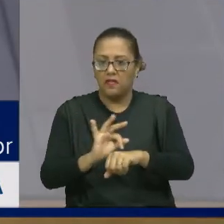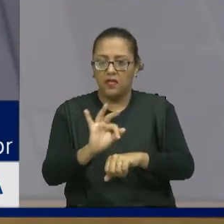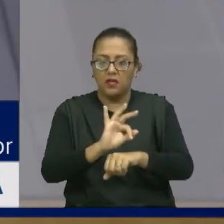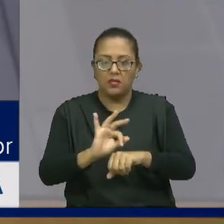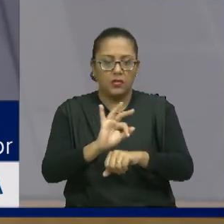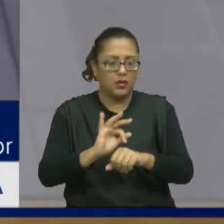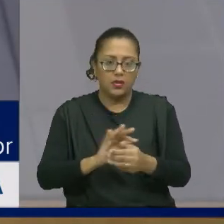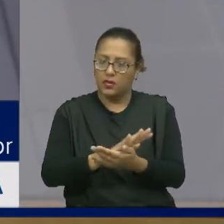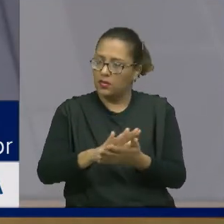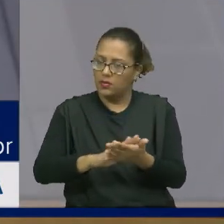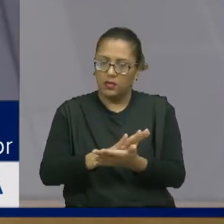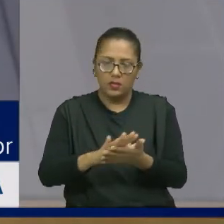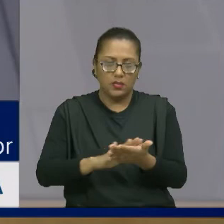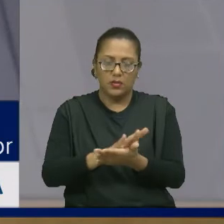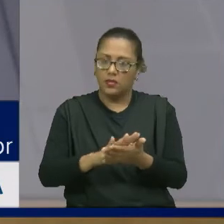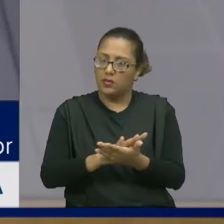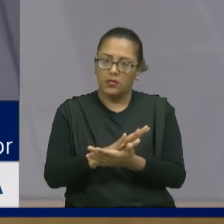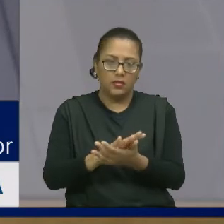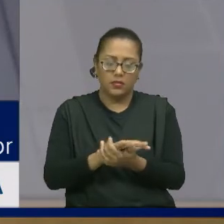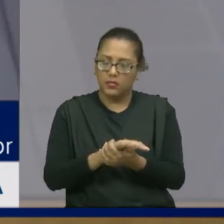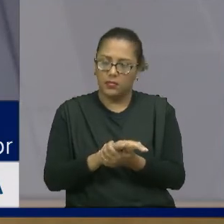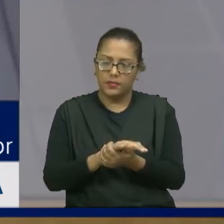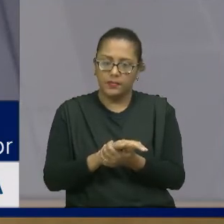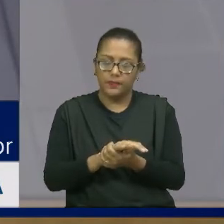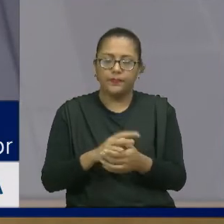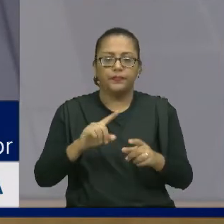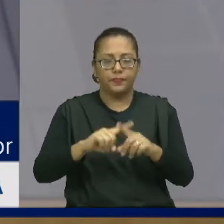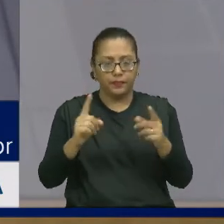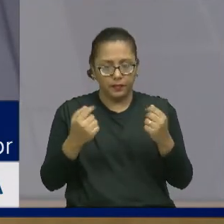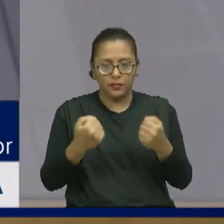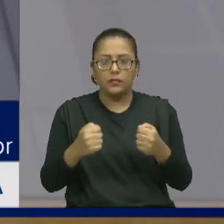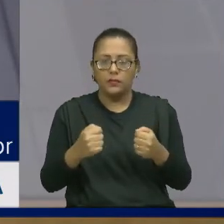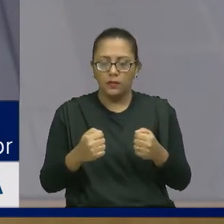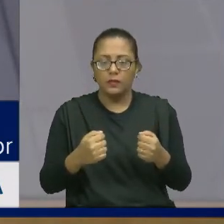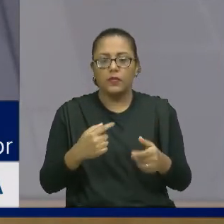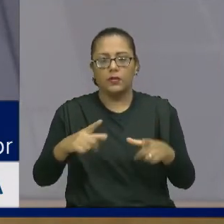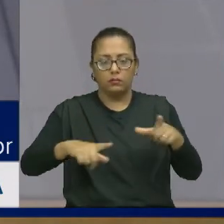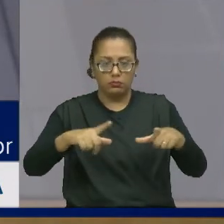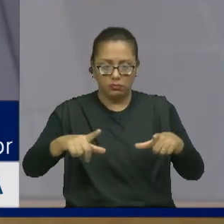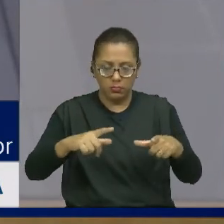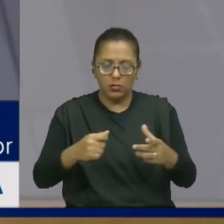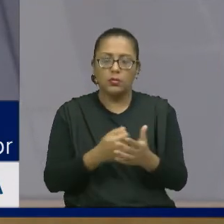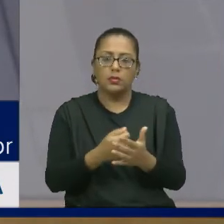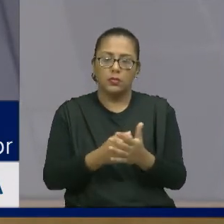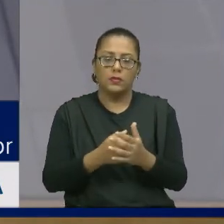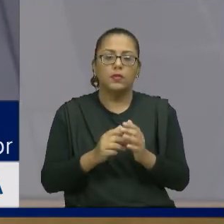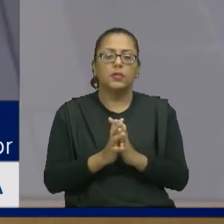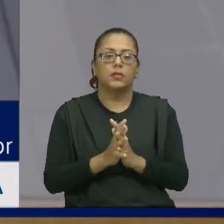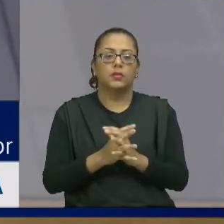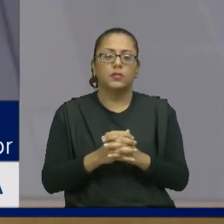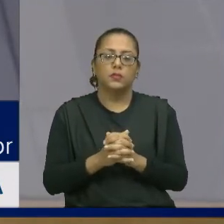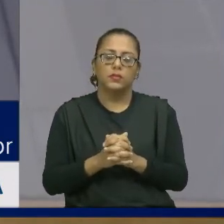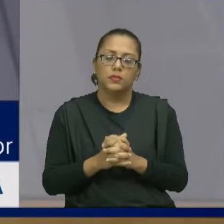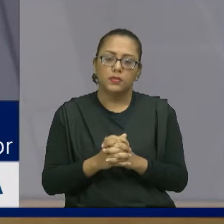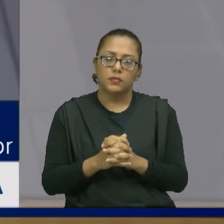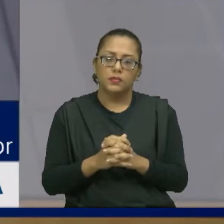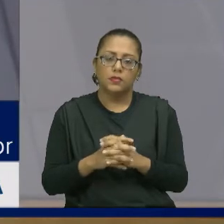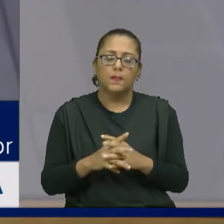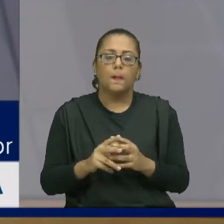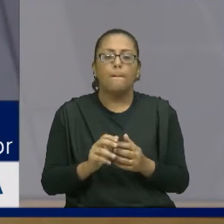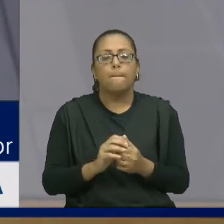e de experiência na matéria trazida no seu parágrafo único.